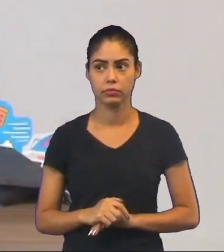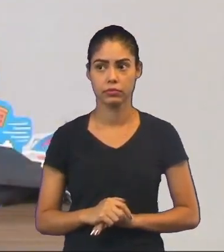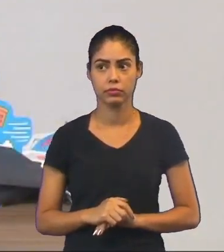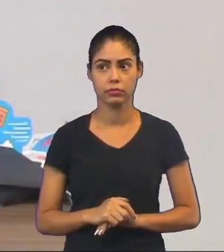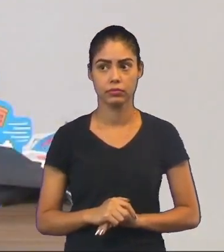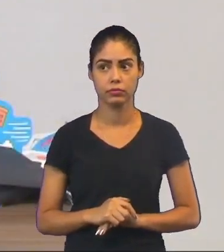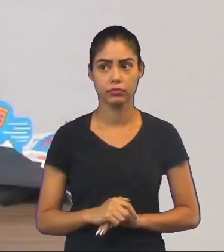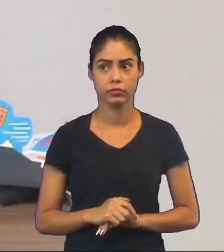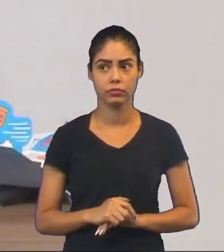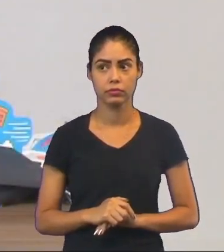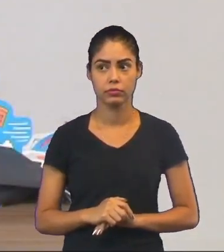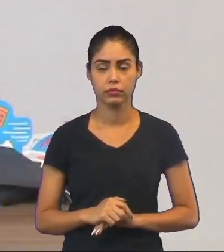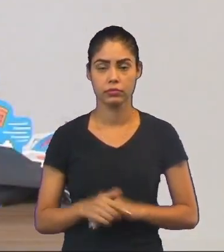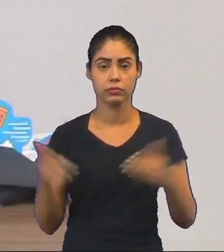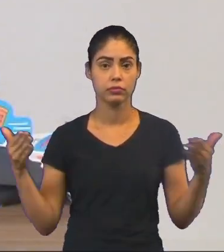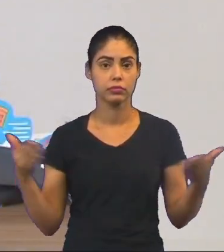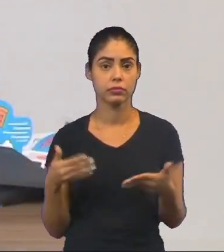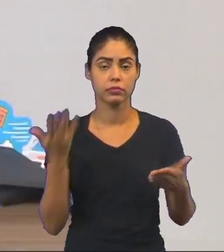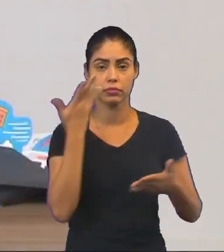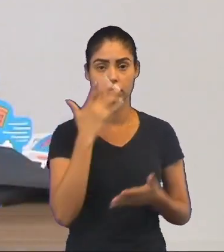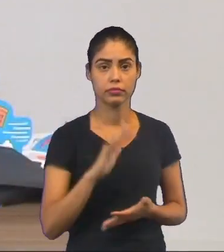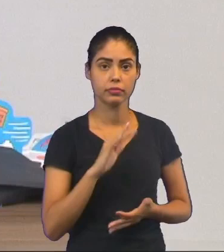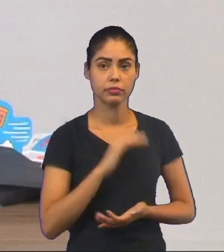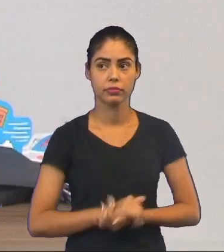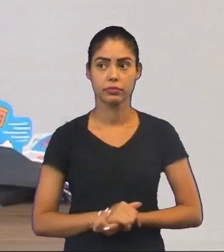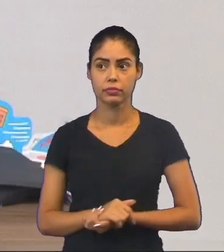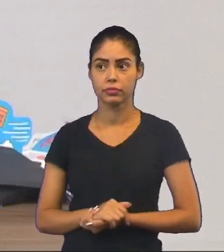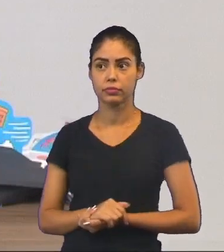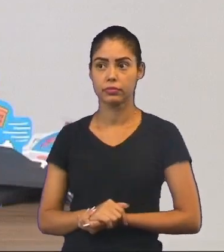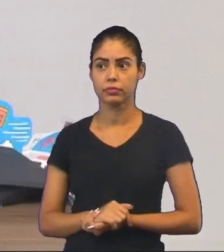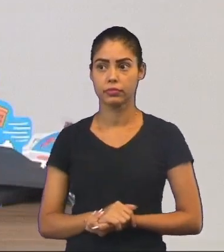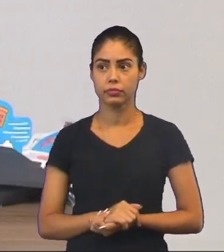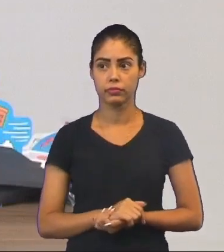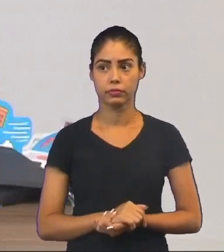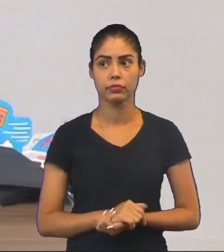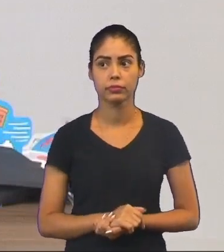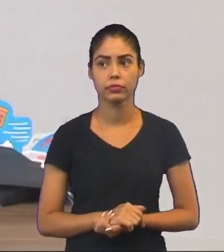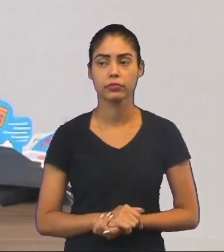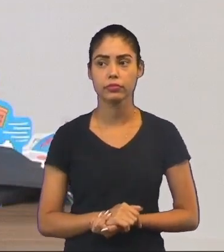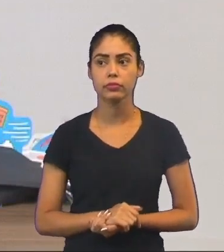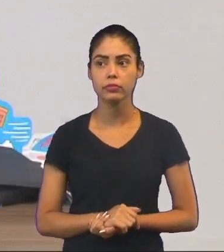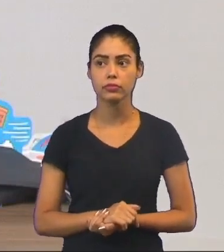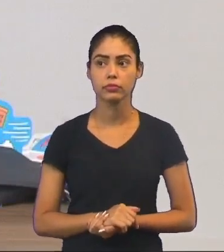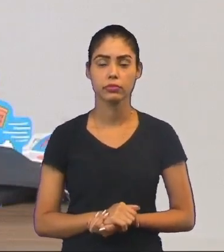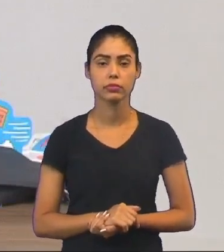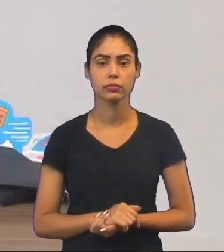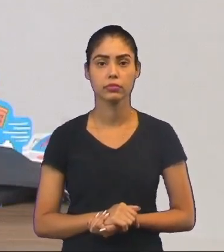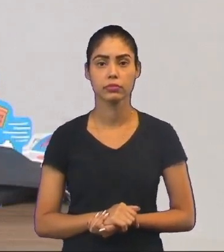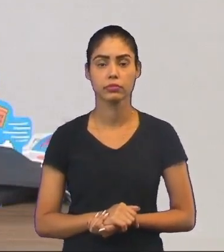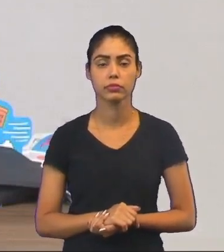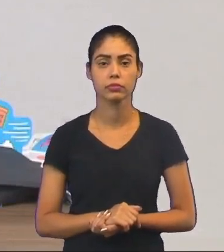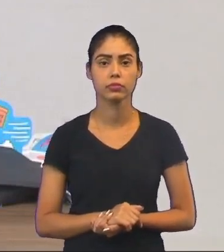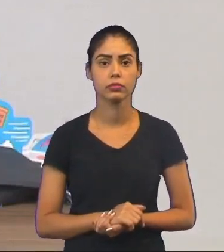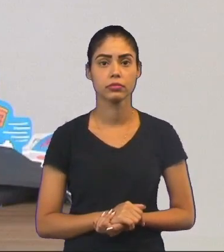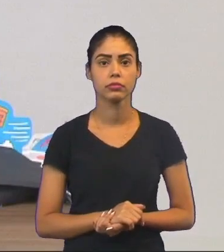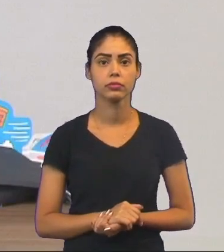aquático? E agora, hein, crianças? Navio, ele é um meio de